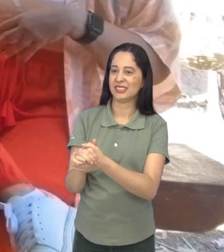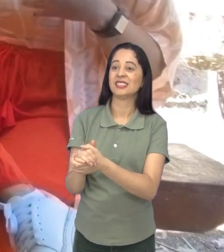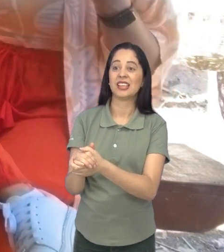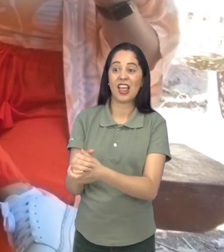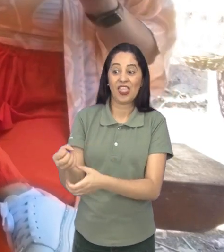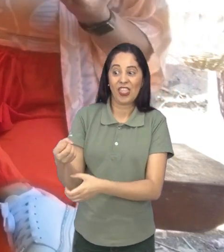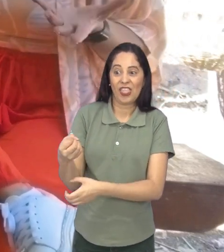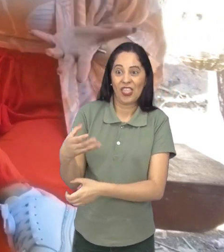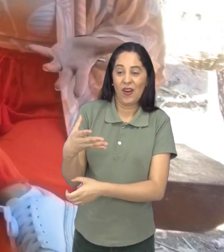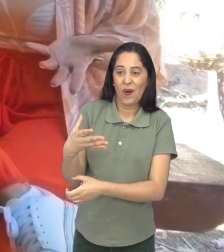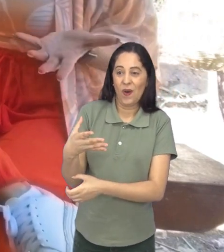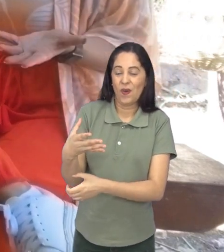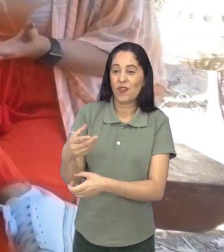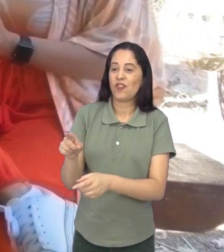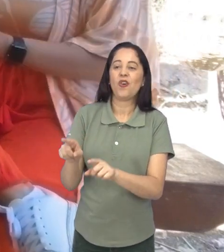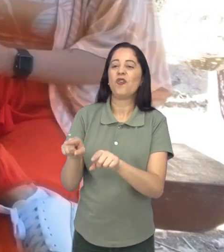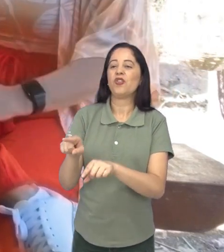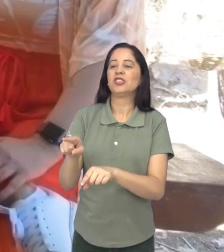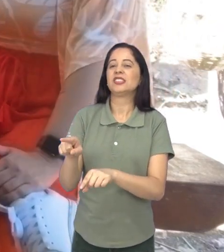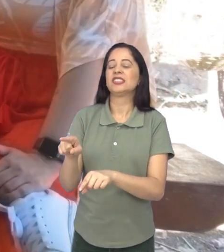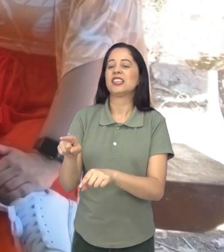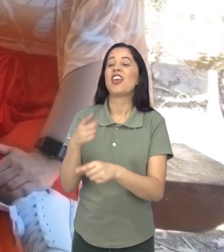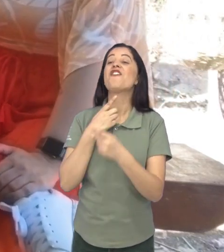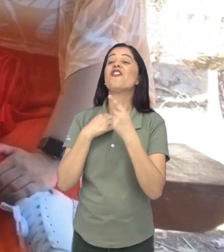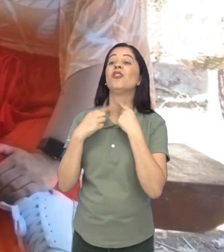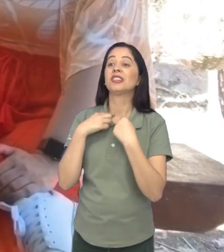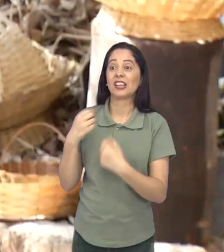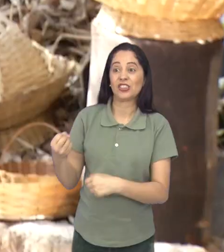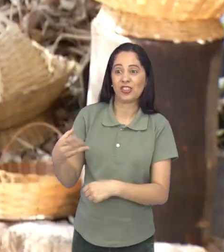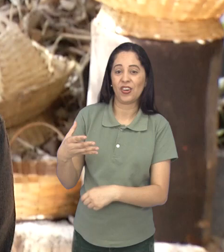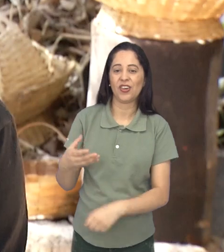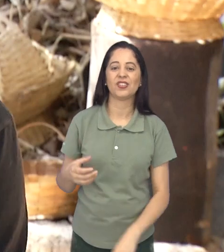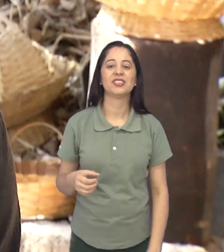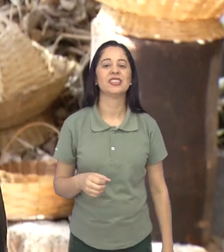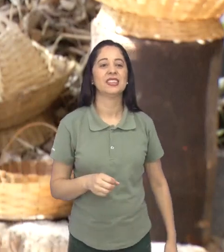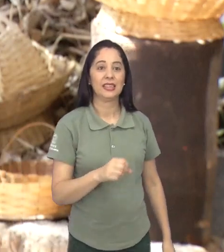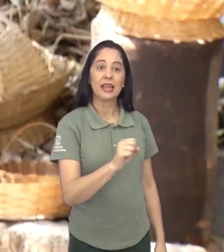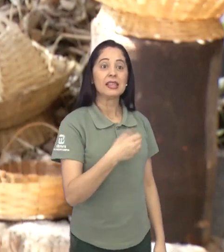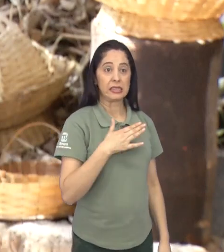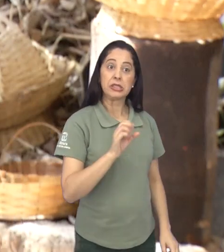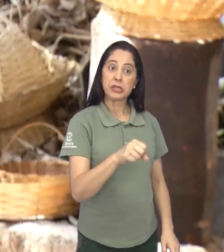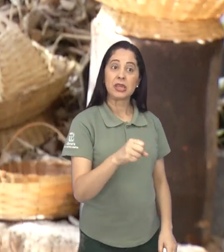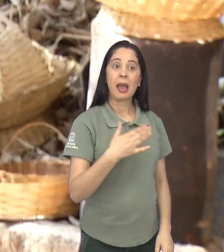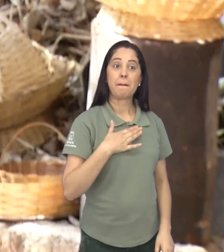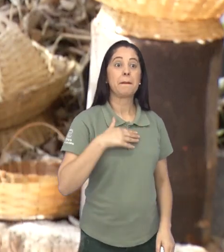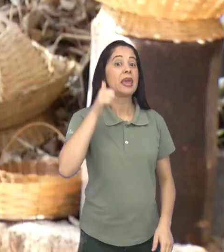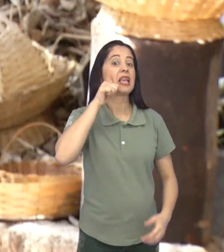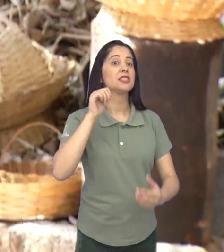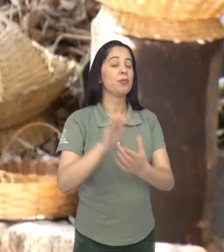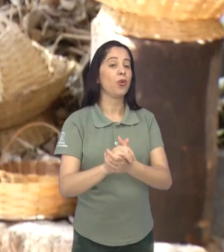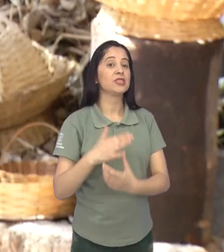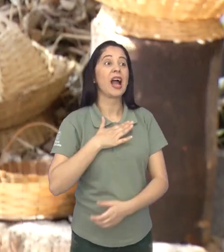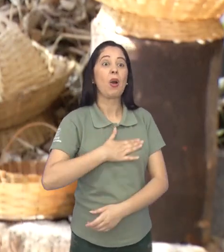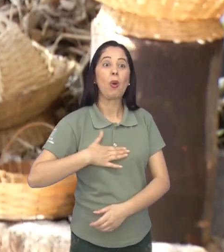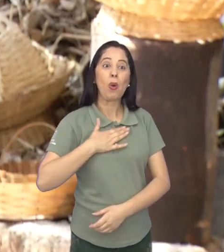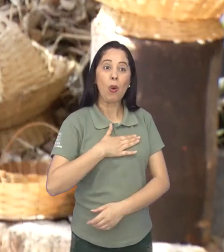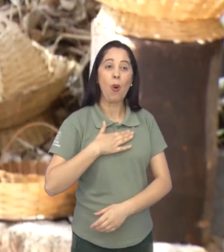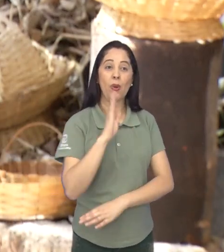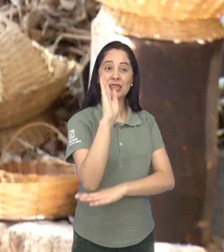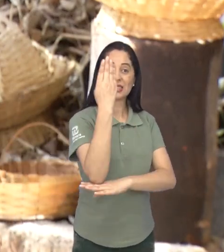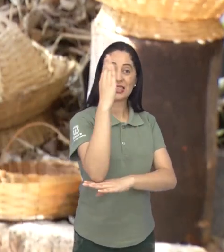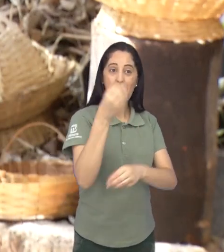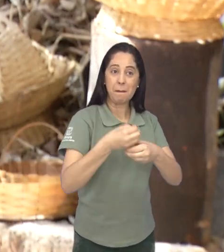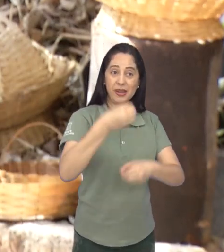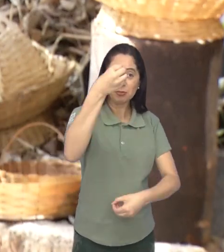Que renovou essa vontade? Exatamente, ela também gosta, né, e inclusive